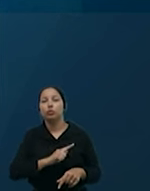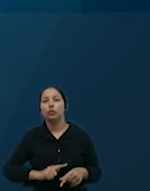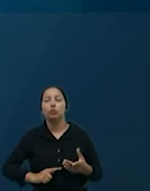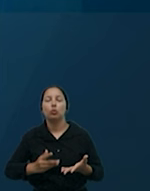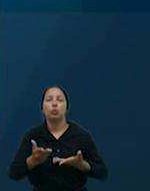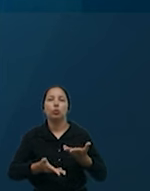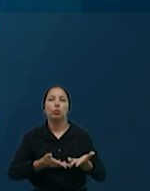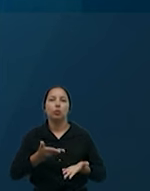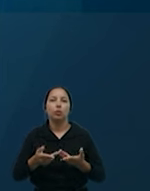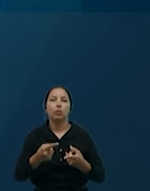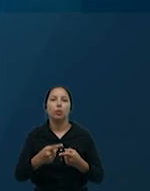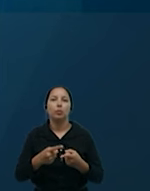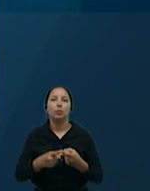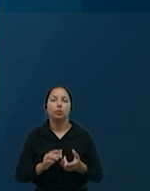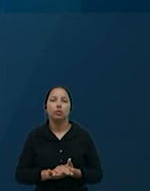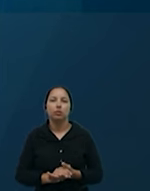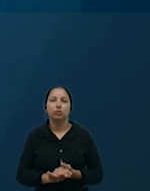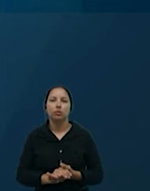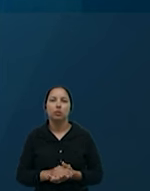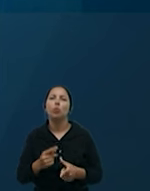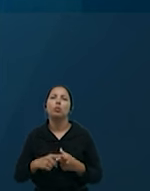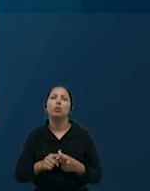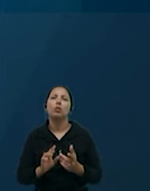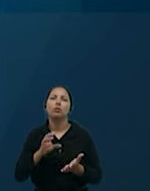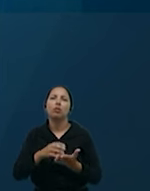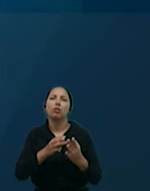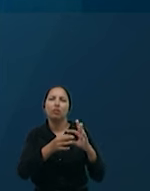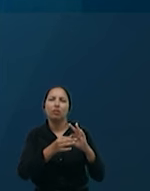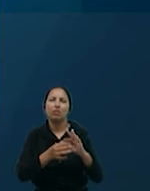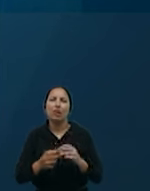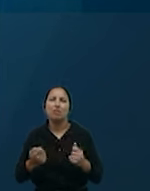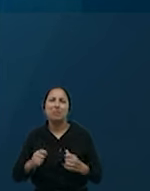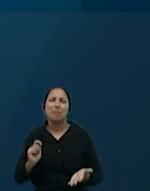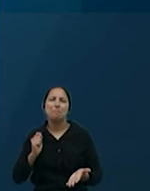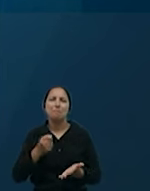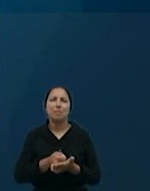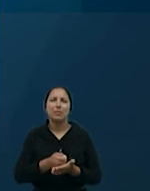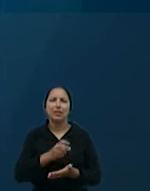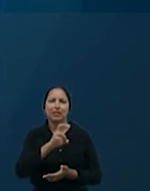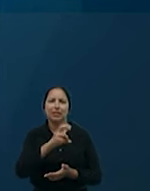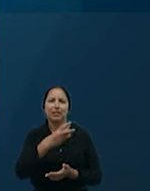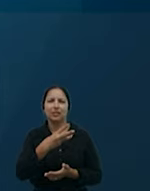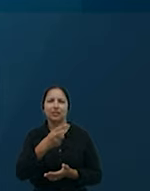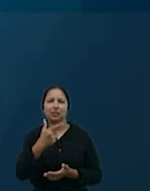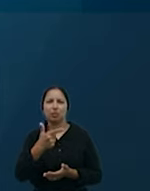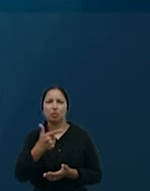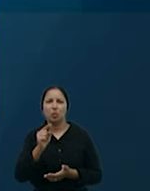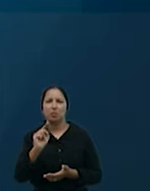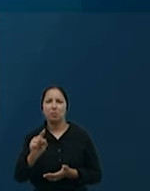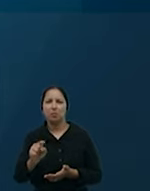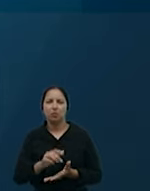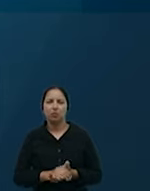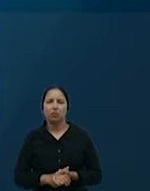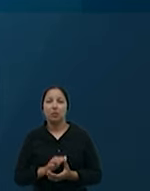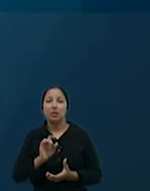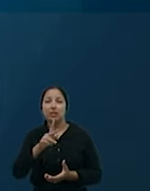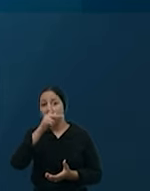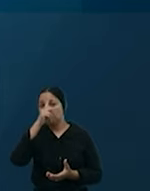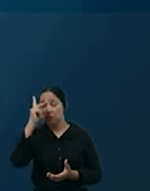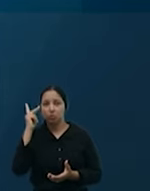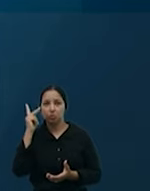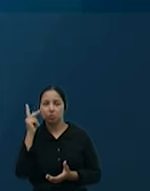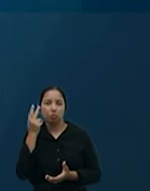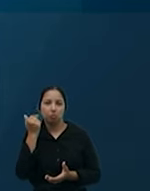tem que pagar uma indenização de 532 mil, sendo que, para uma pessoa normal, o valor, de acordo com a média aqui do